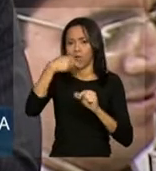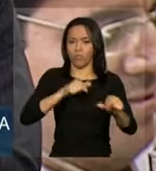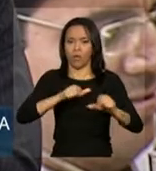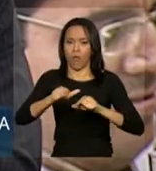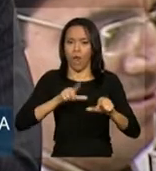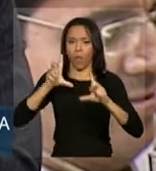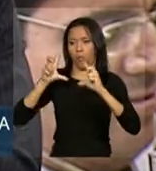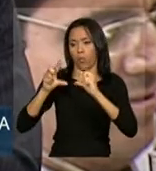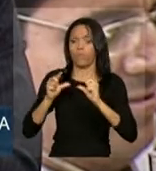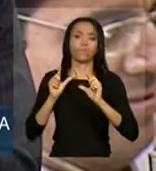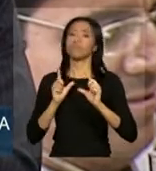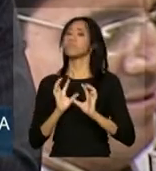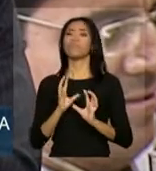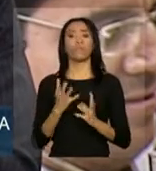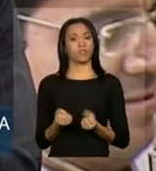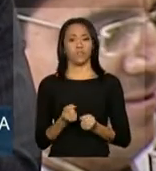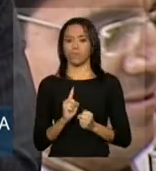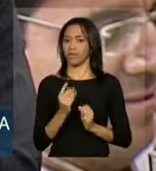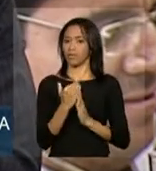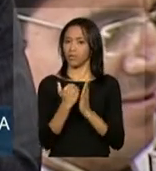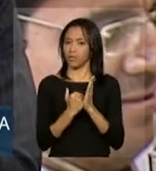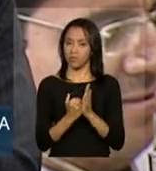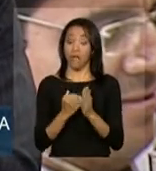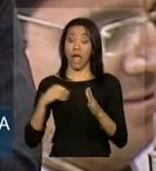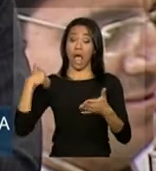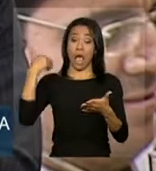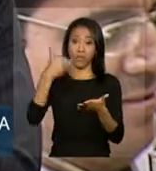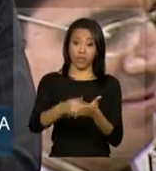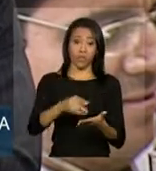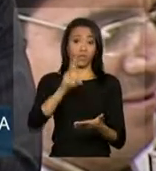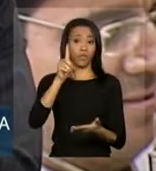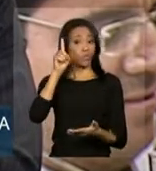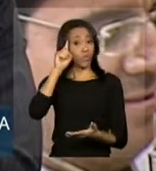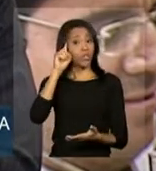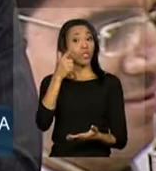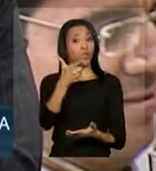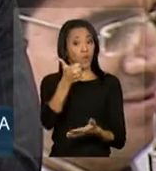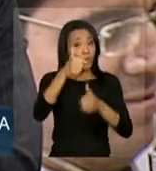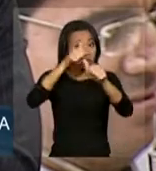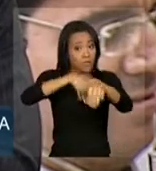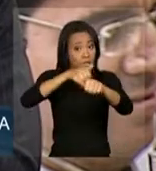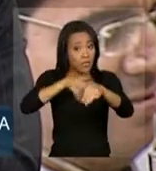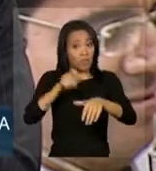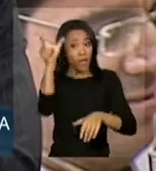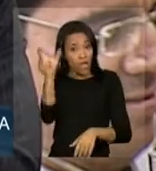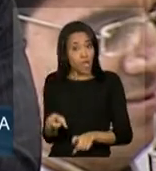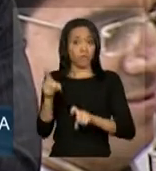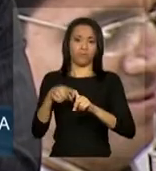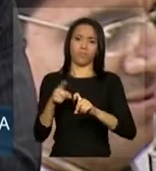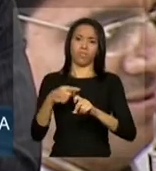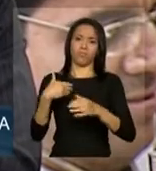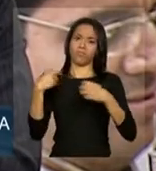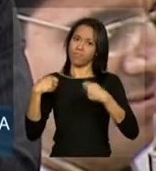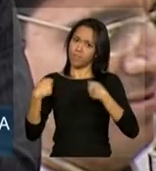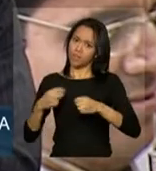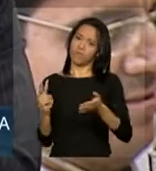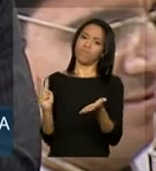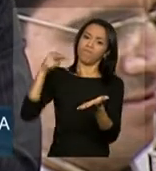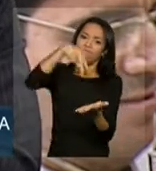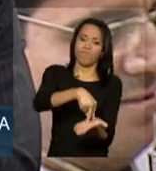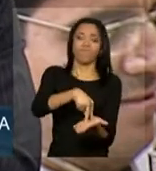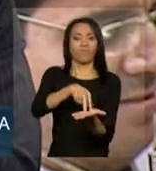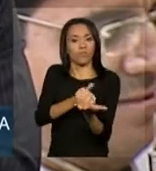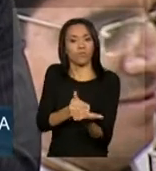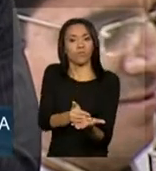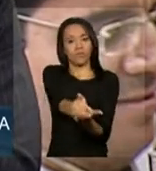isso no programa né E até o dia 12 de Setembro esse profissional tem para comparecer e começar as atividades